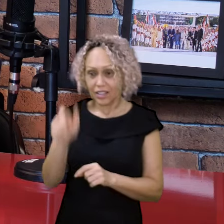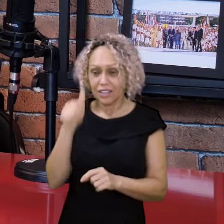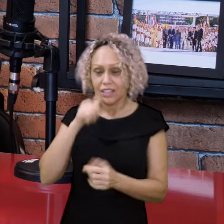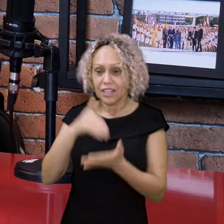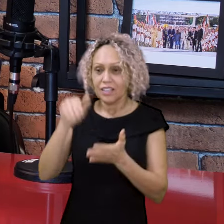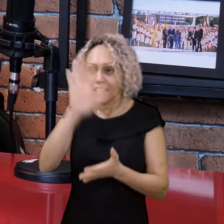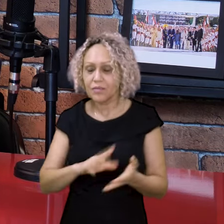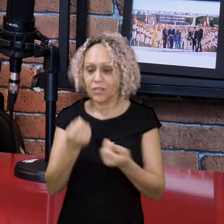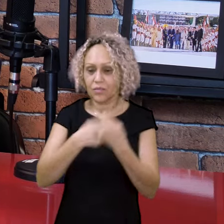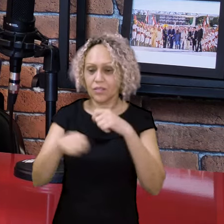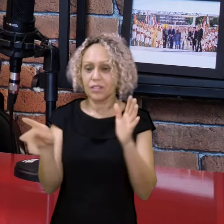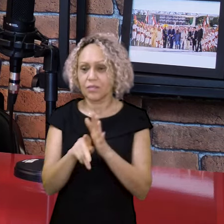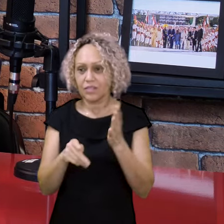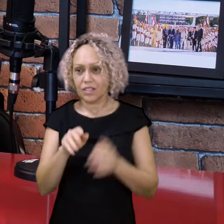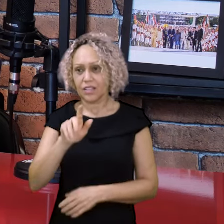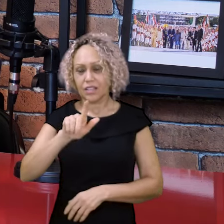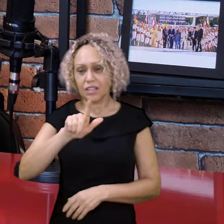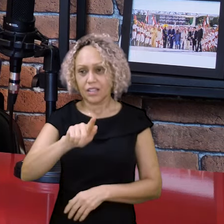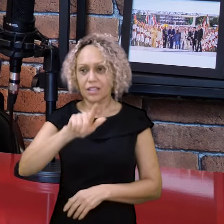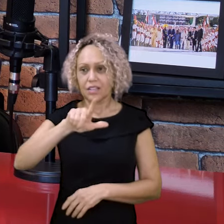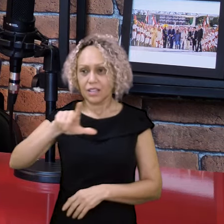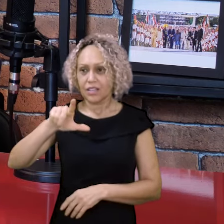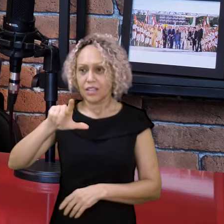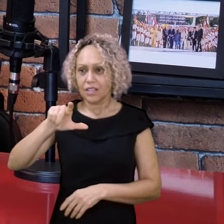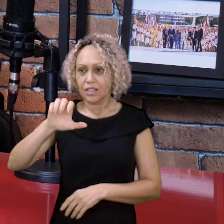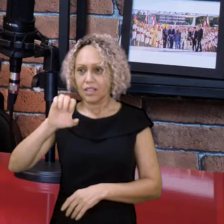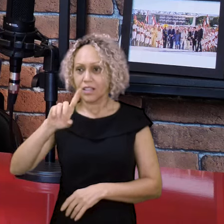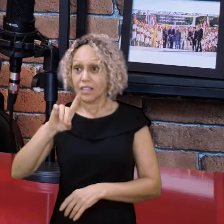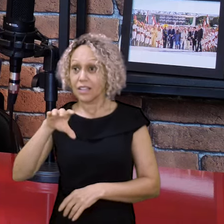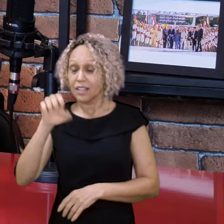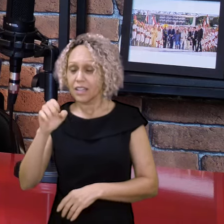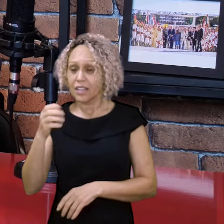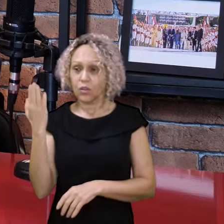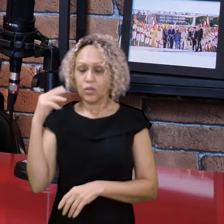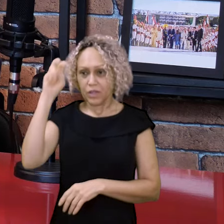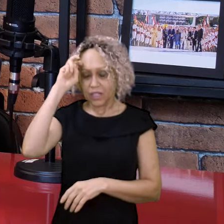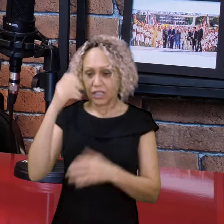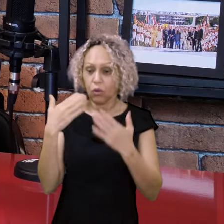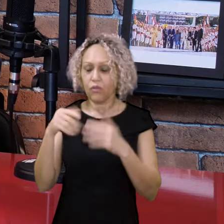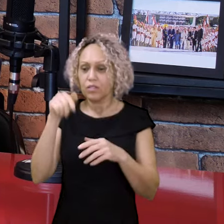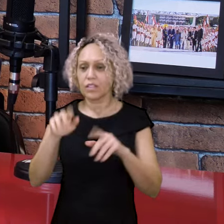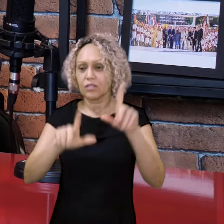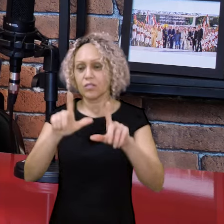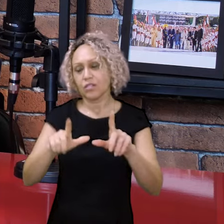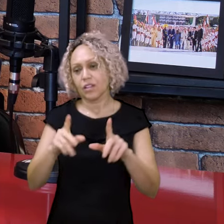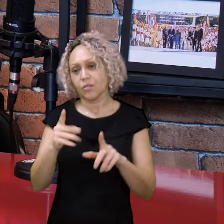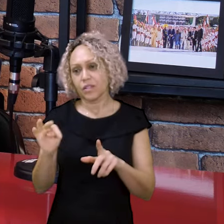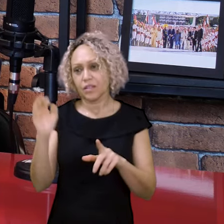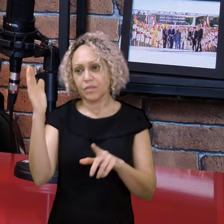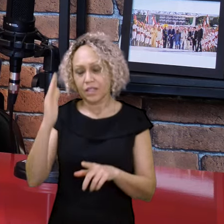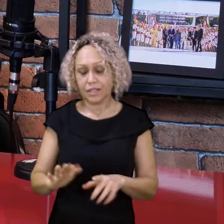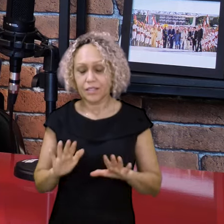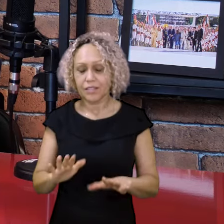a festa foi a secretária nacional de finanças do partido, Gleide Andrade, que conversou com o jornal PT Brasil na última quinta. São